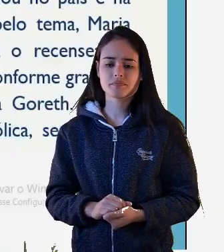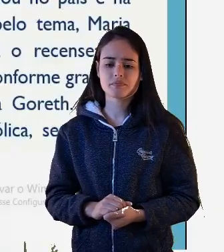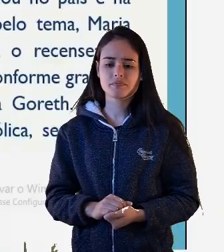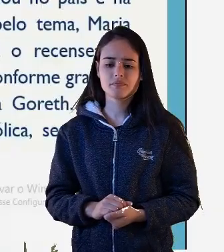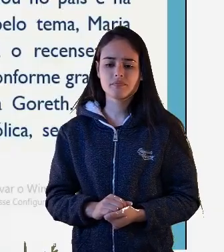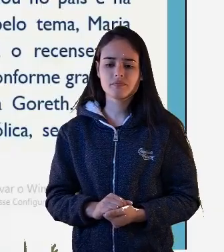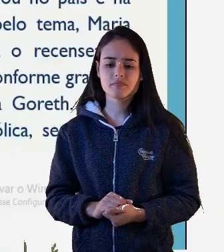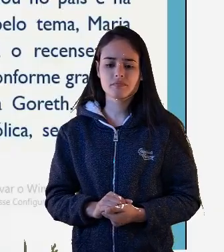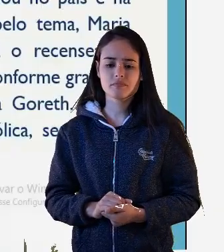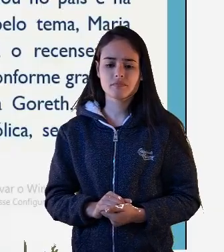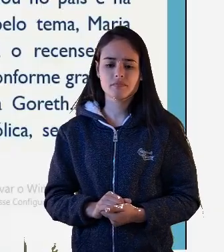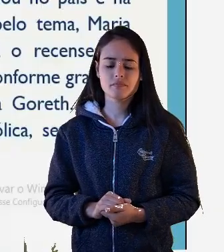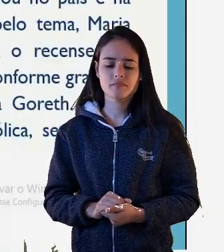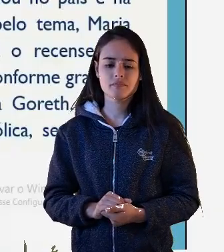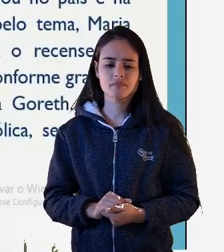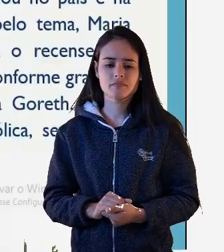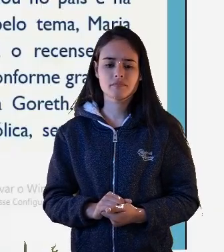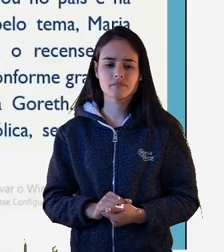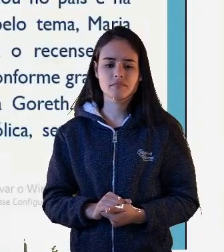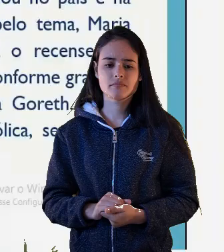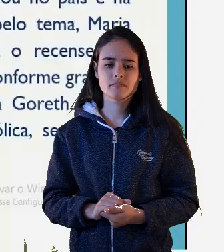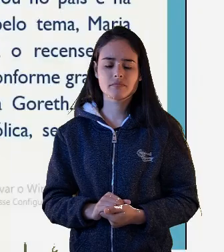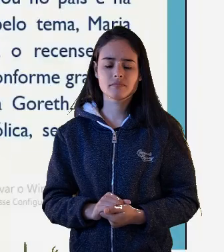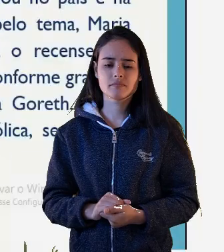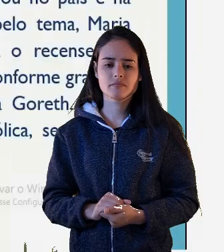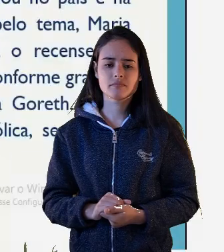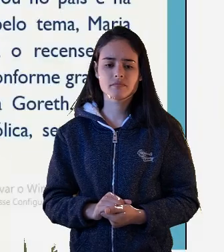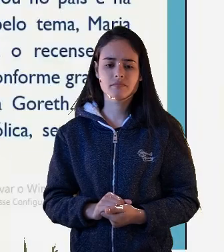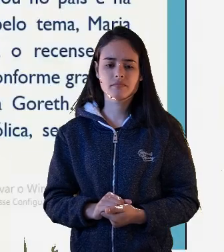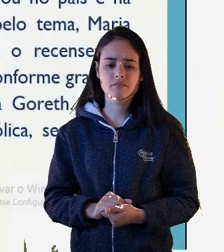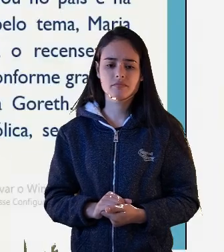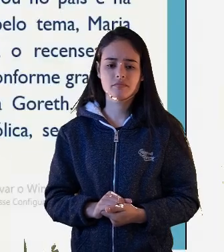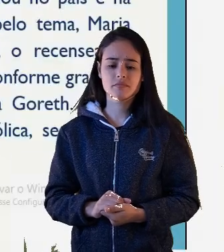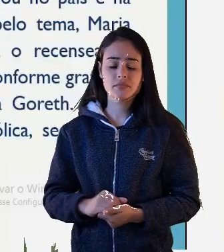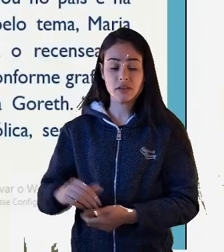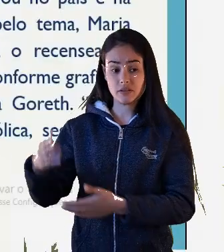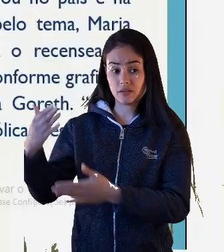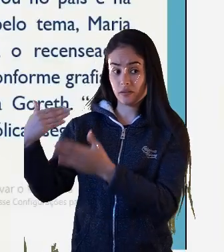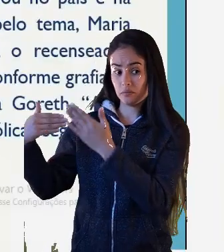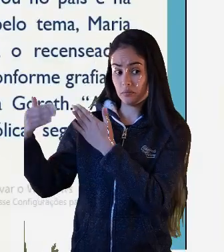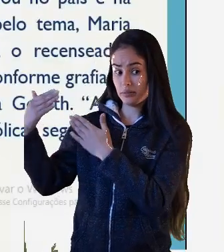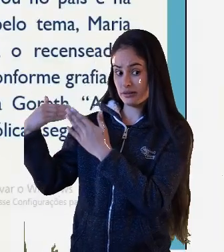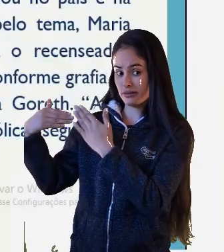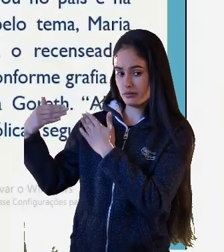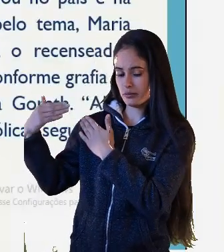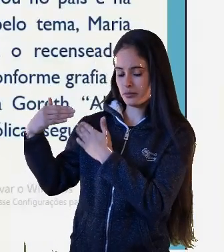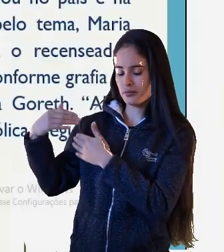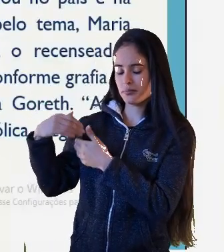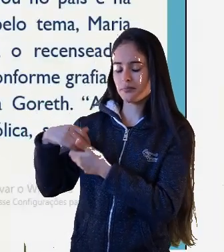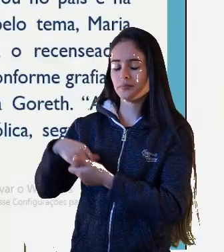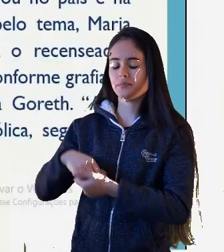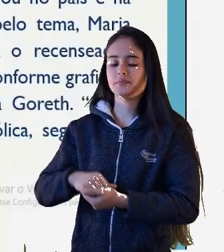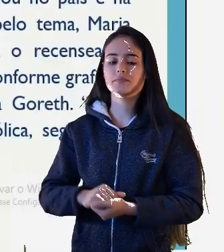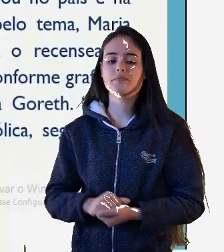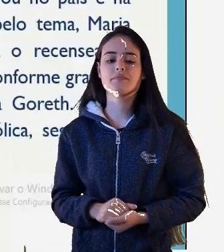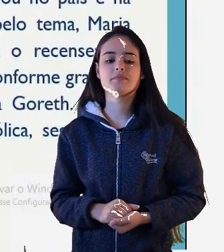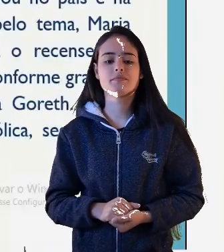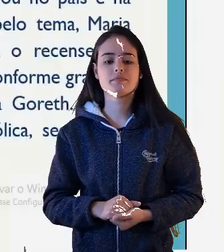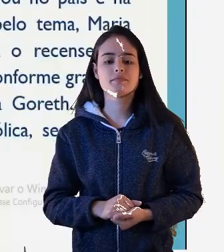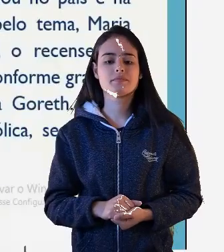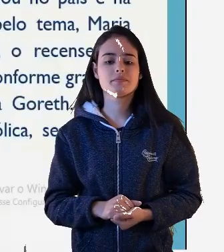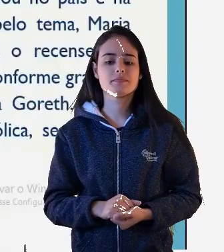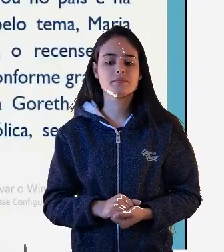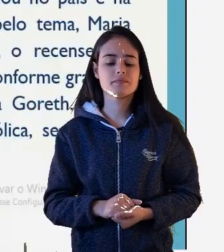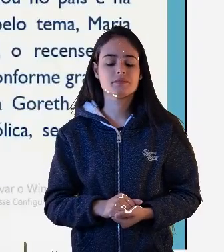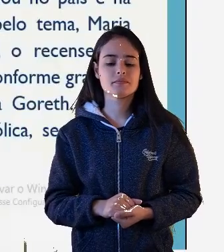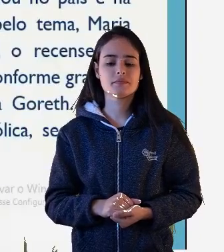escravizada. Seguindo a declaração do senhor da casa, então eles eram posse, né, dessas pessoas, e também a